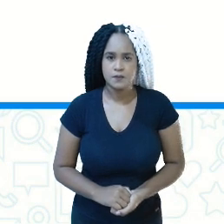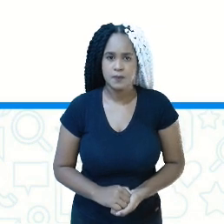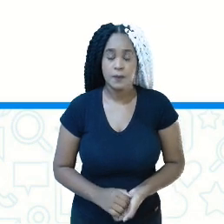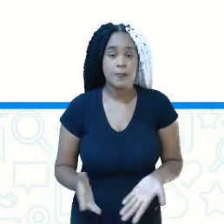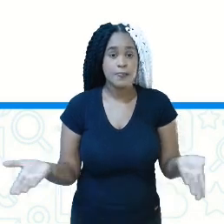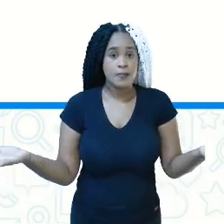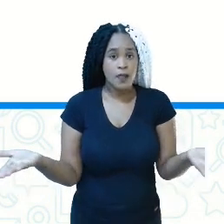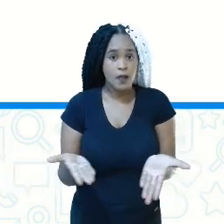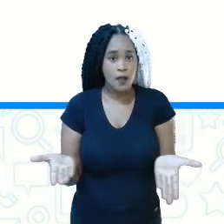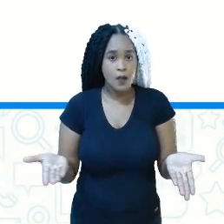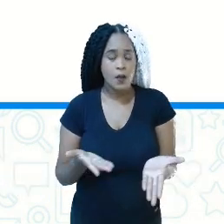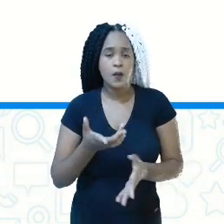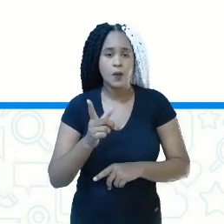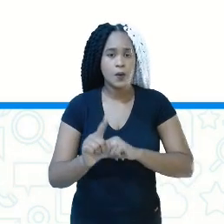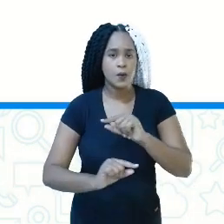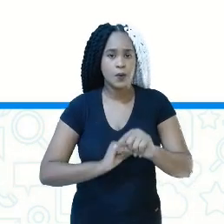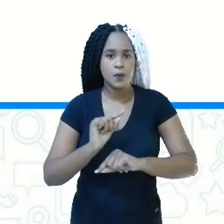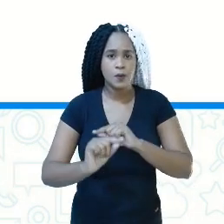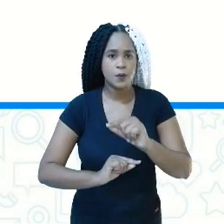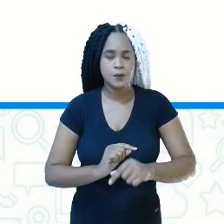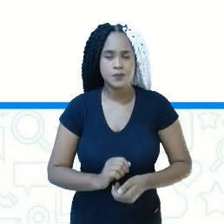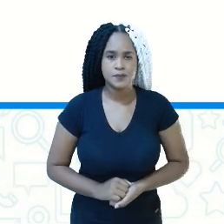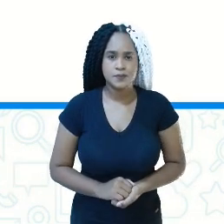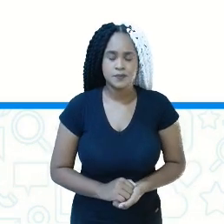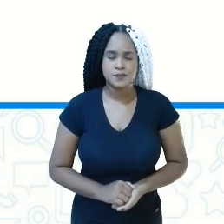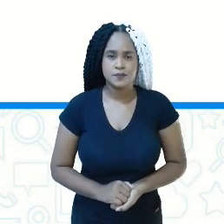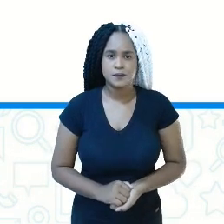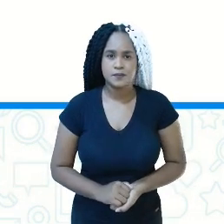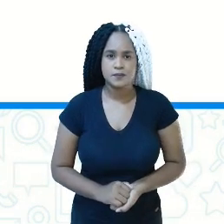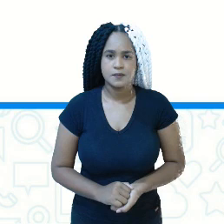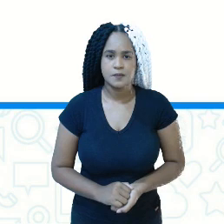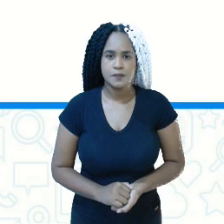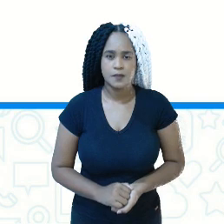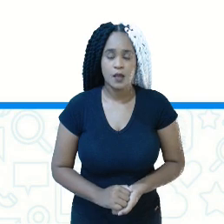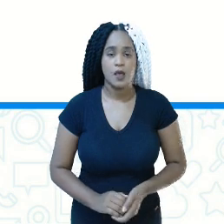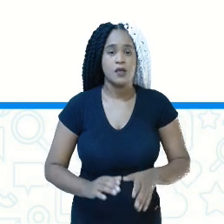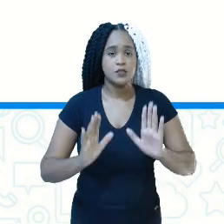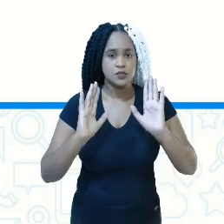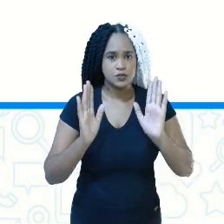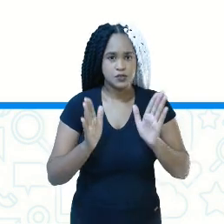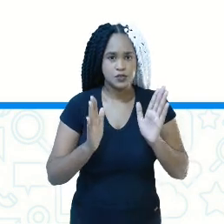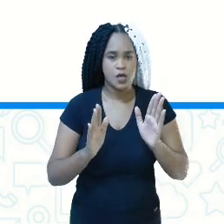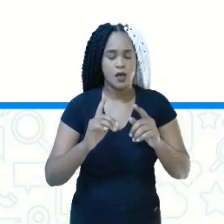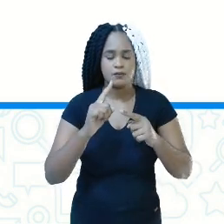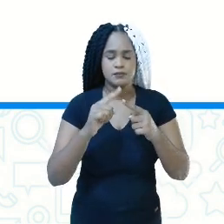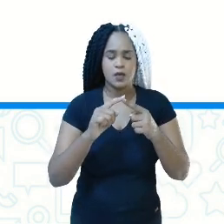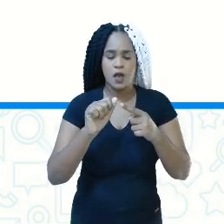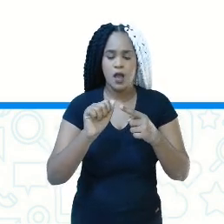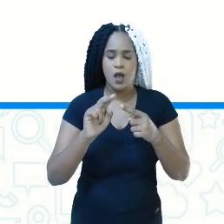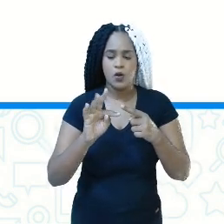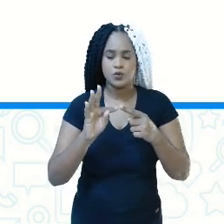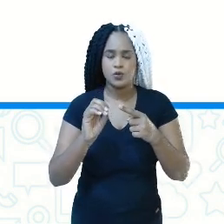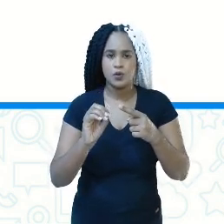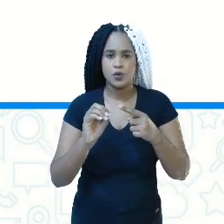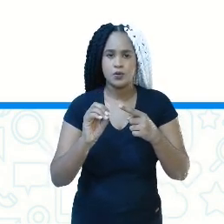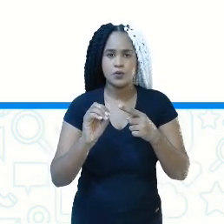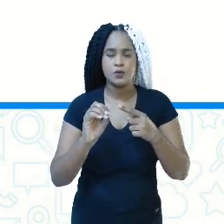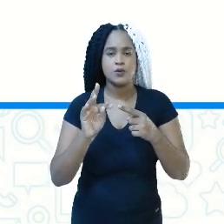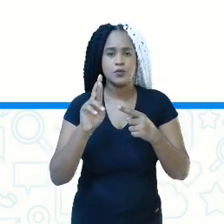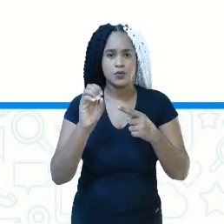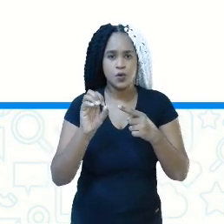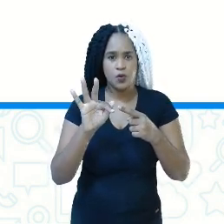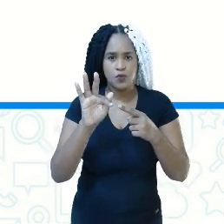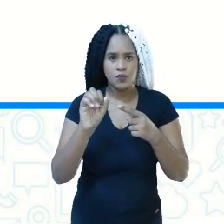E agora, a gente chega à seguinte questão. Nós vimos os seres autótrofos e os heterótrofos,